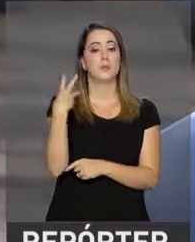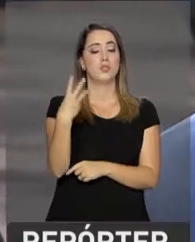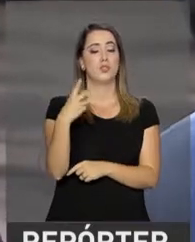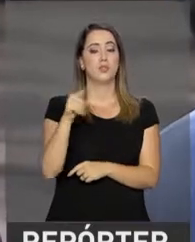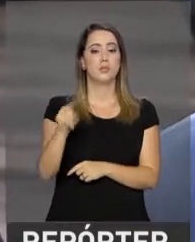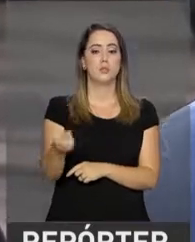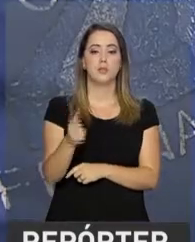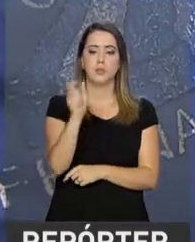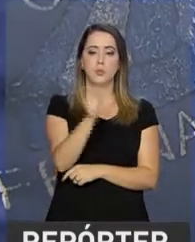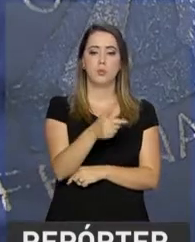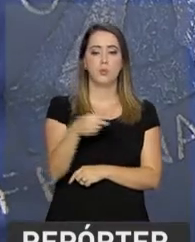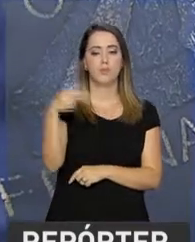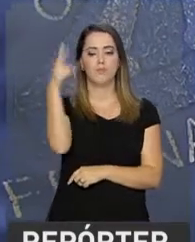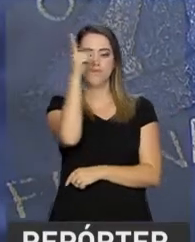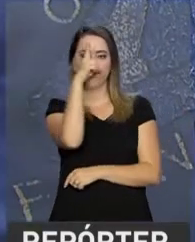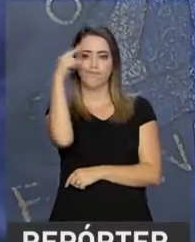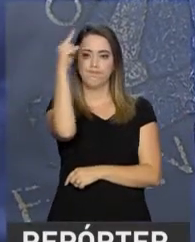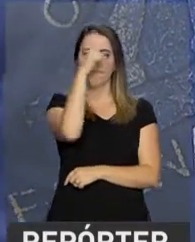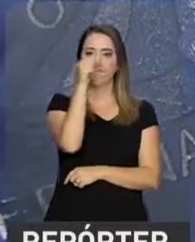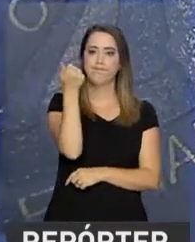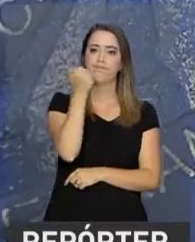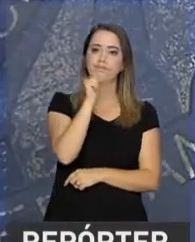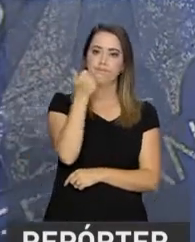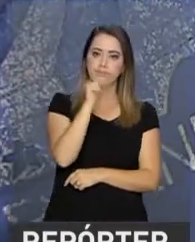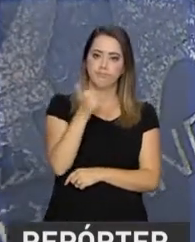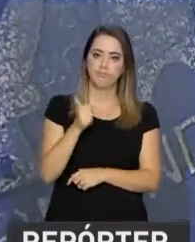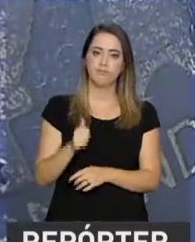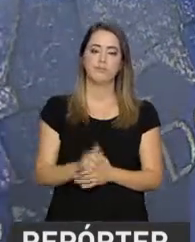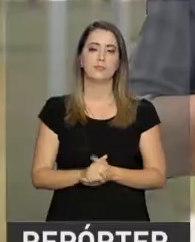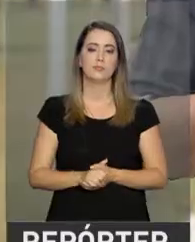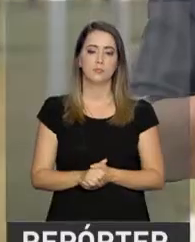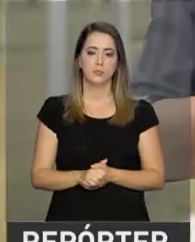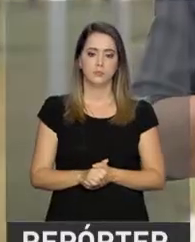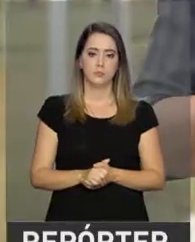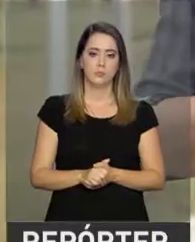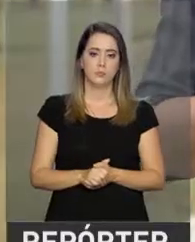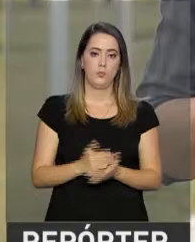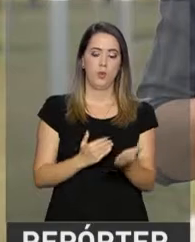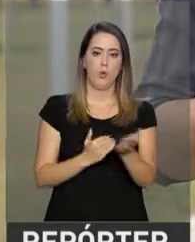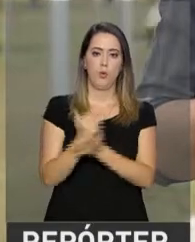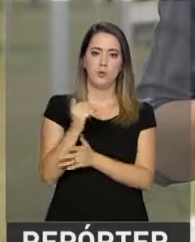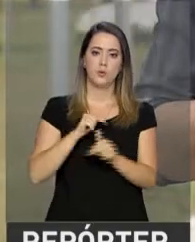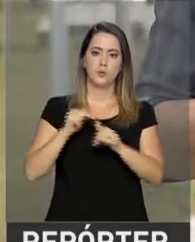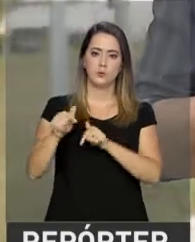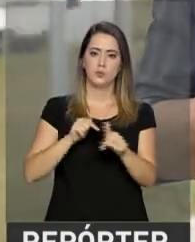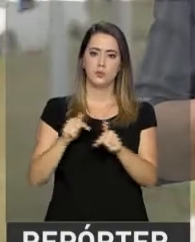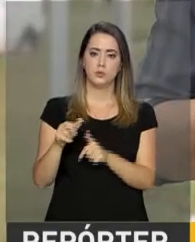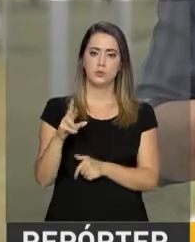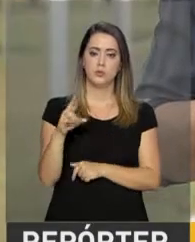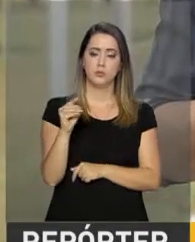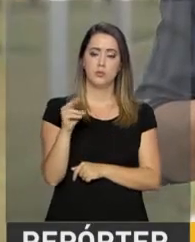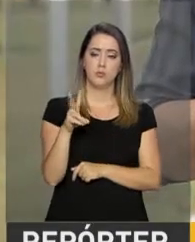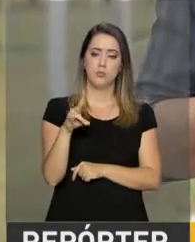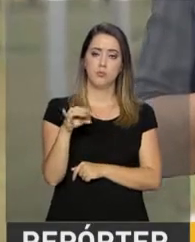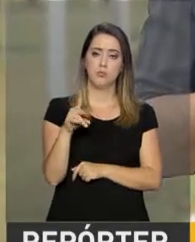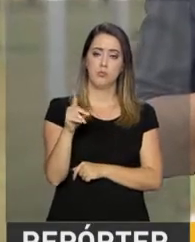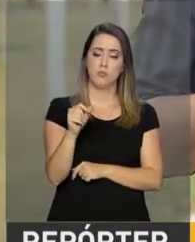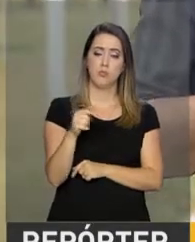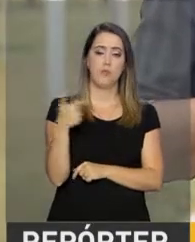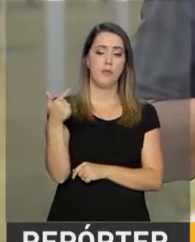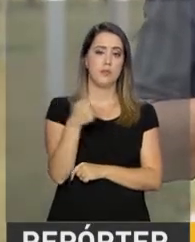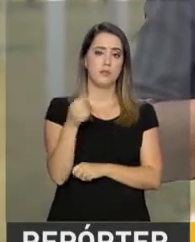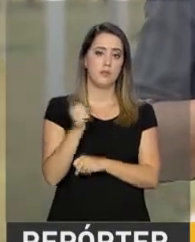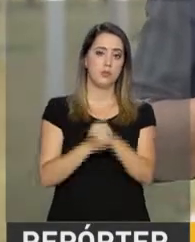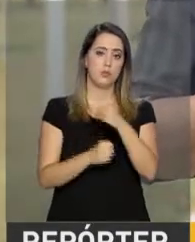de motoristas dirigindo depois de ingerir bebida alcoólica e disse que a operação rodovia começou sete anos atrás o